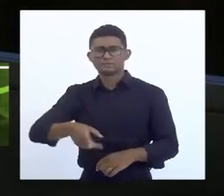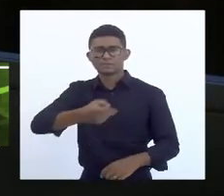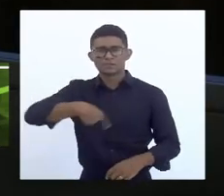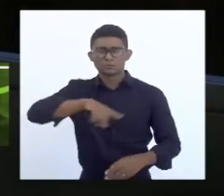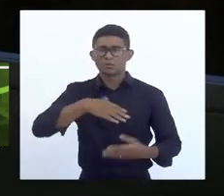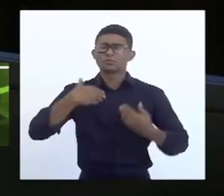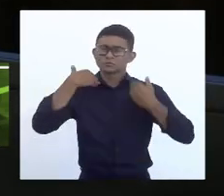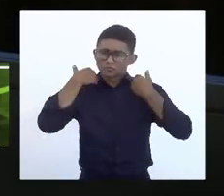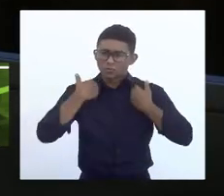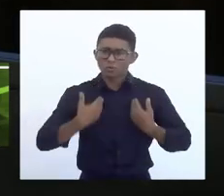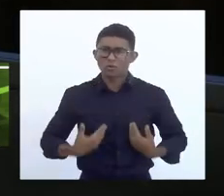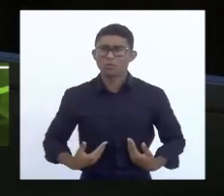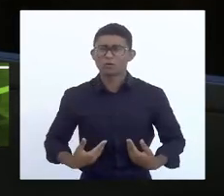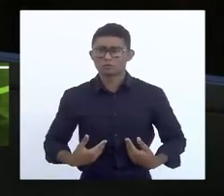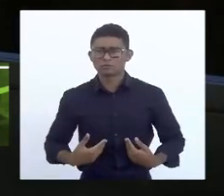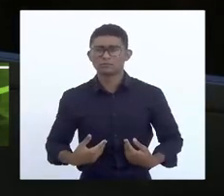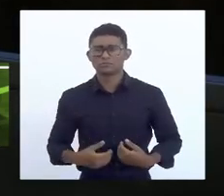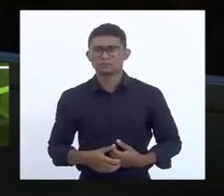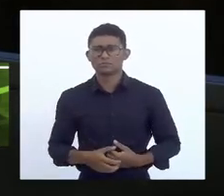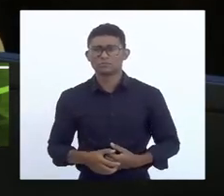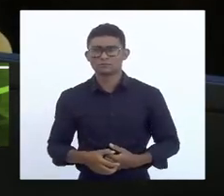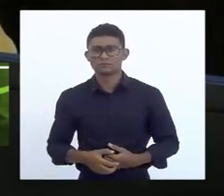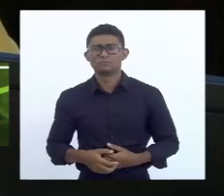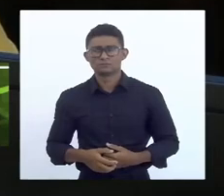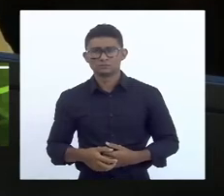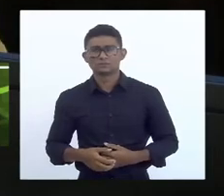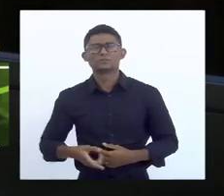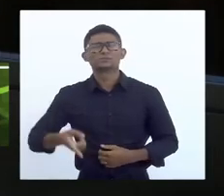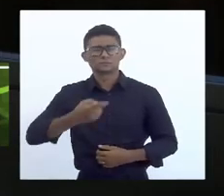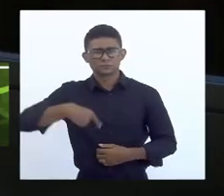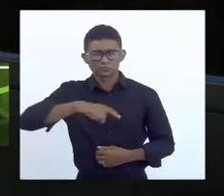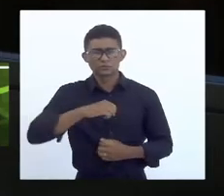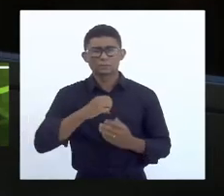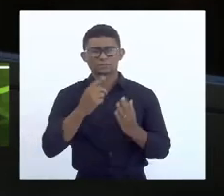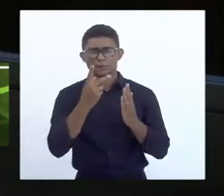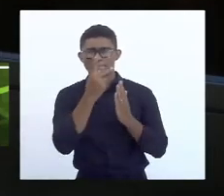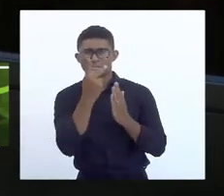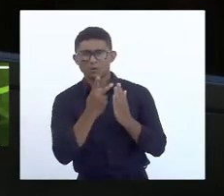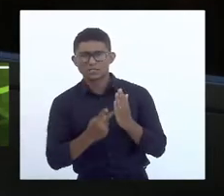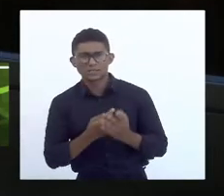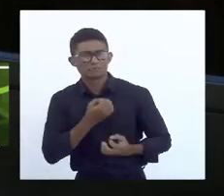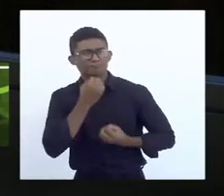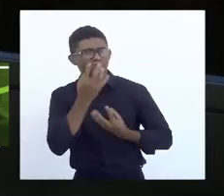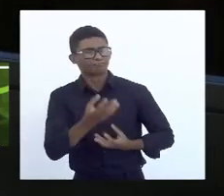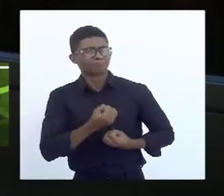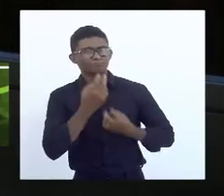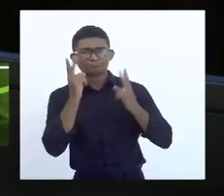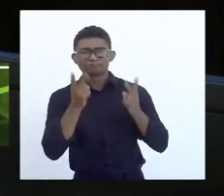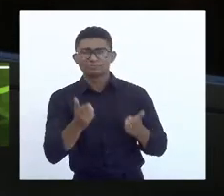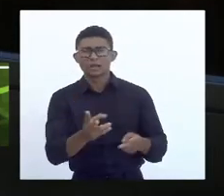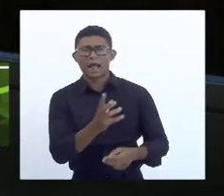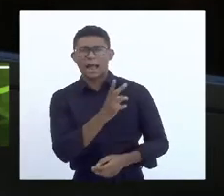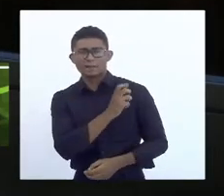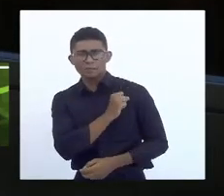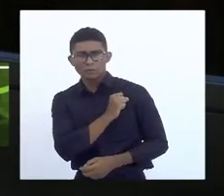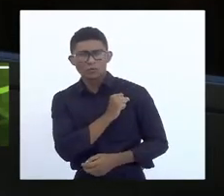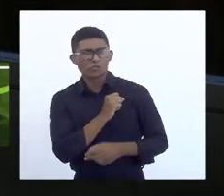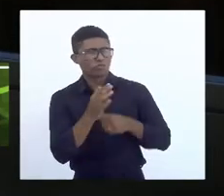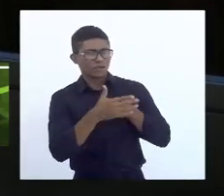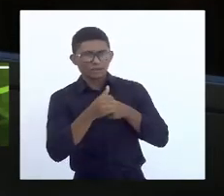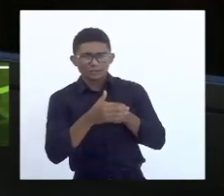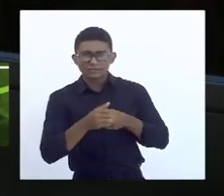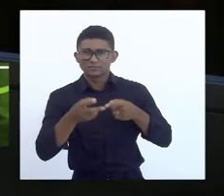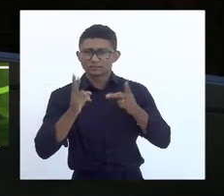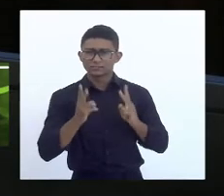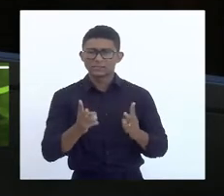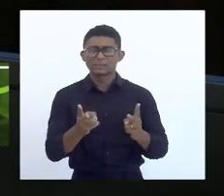falando, e também vamos nos defender com poesia, com amor, com afeto, na construção de